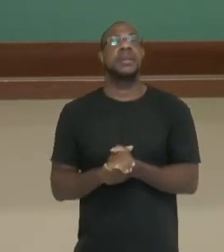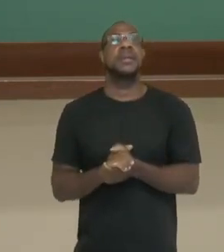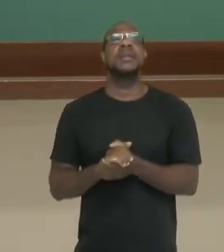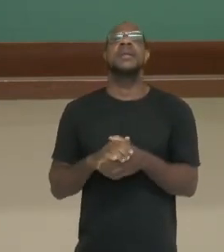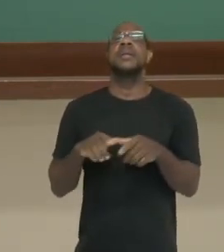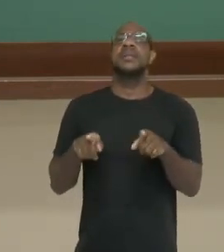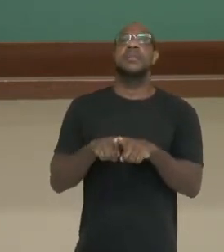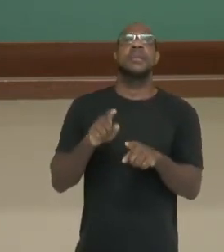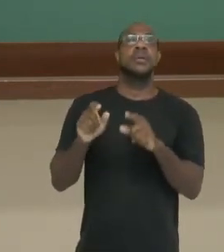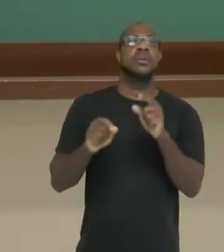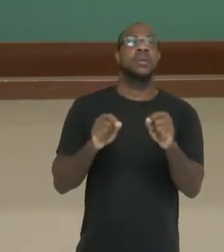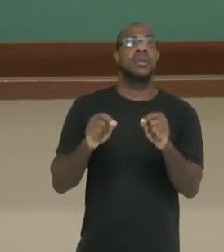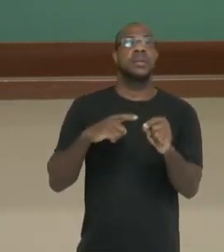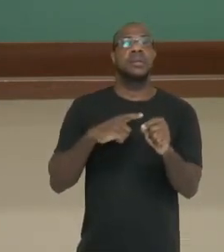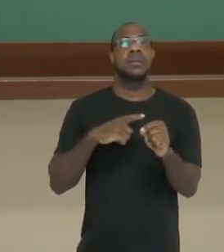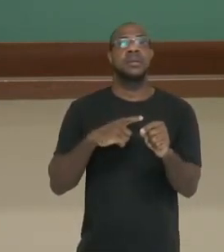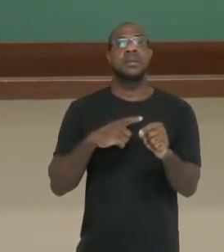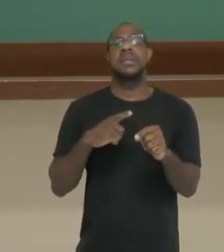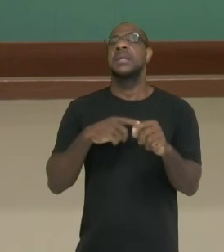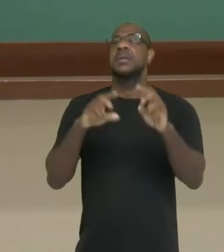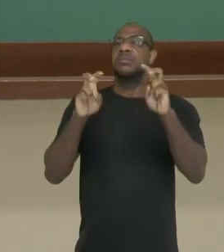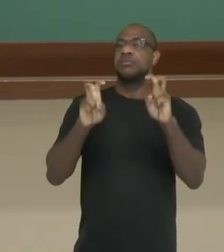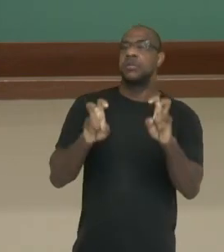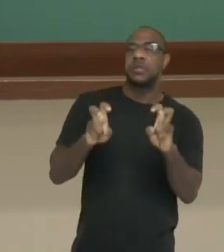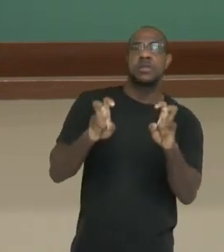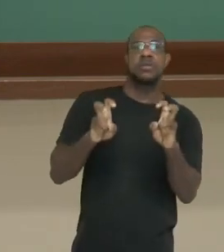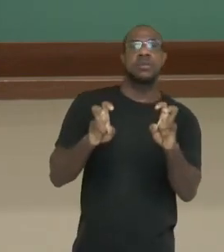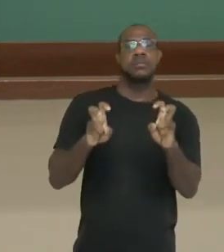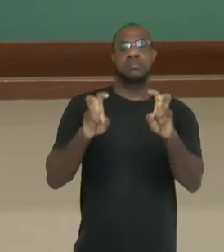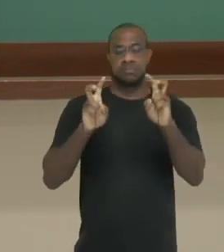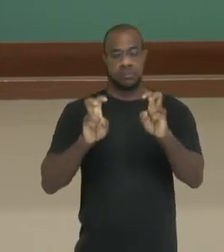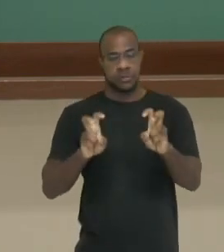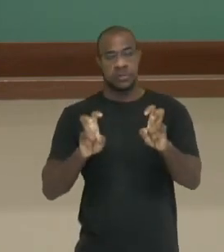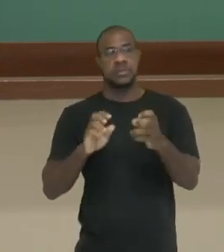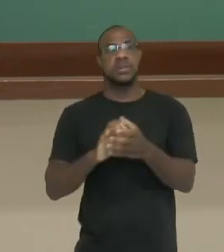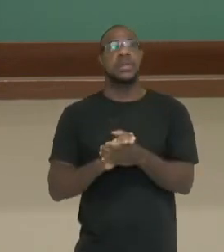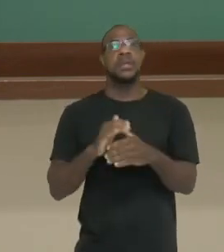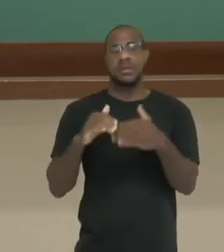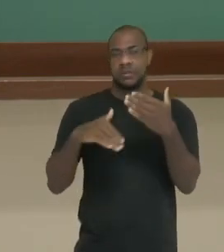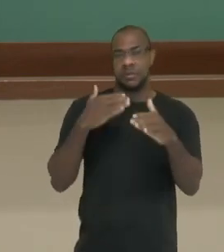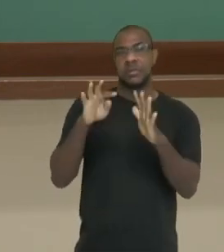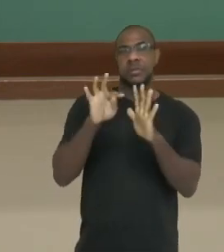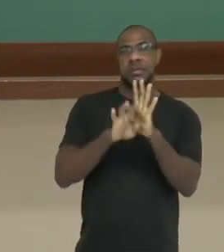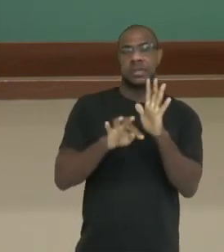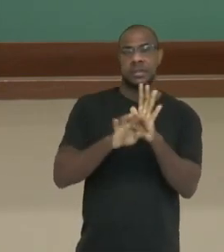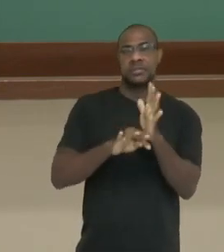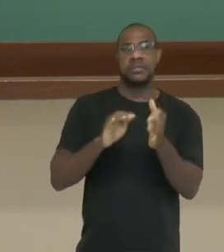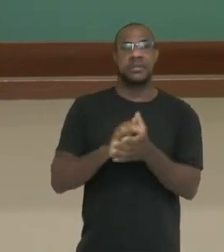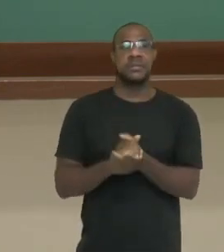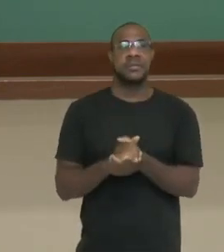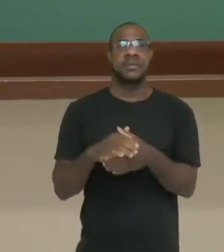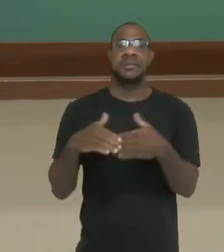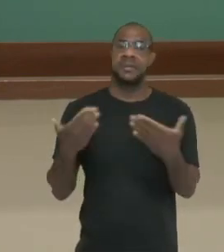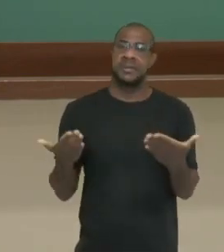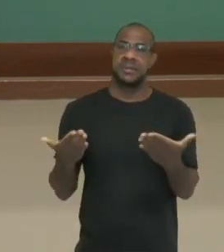letras diferentes, subtítulo, né? E o desenvolvimento do texto. Então,